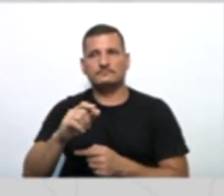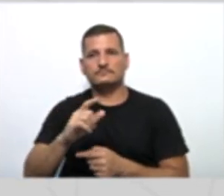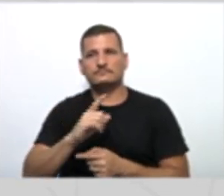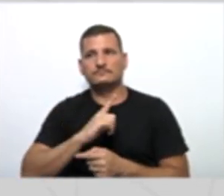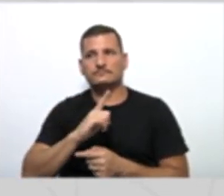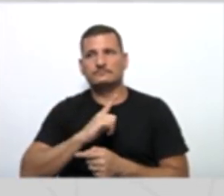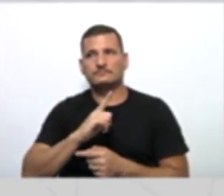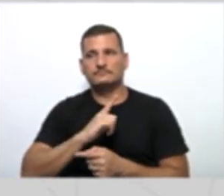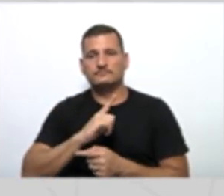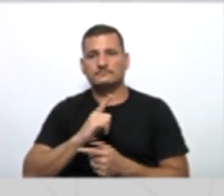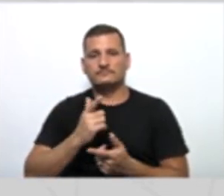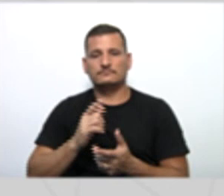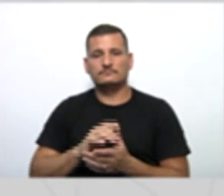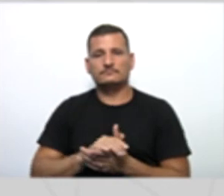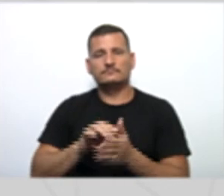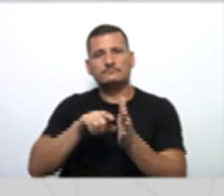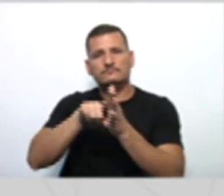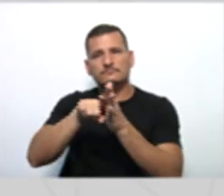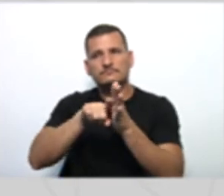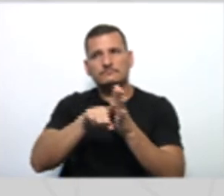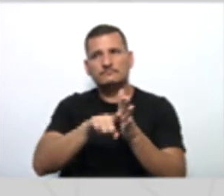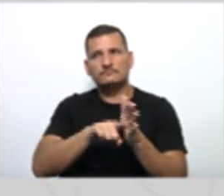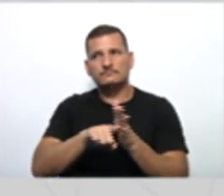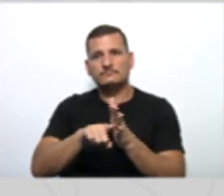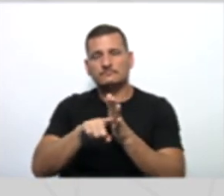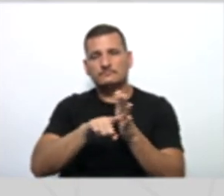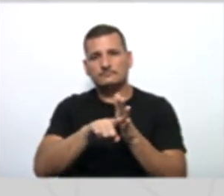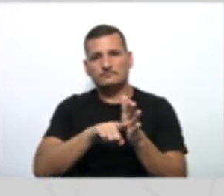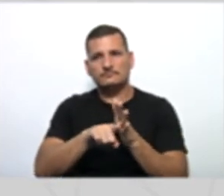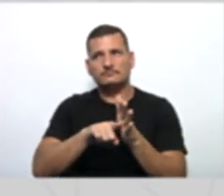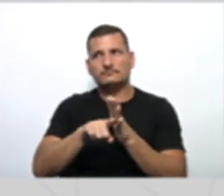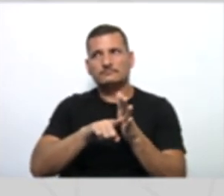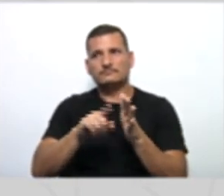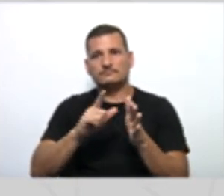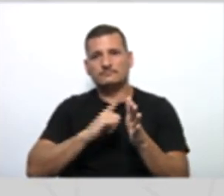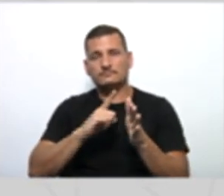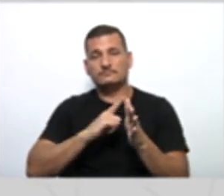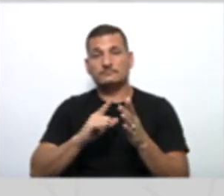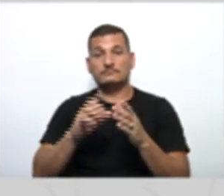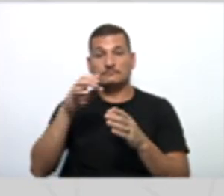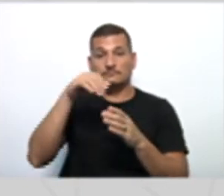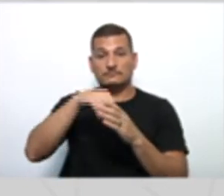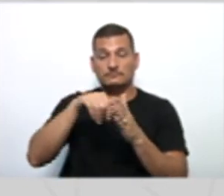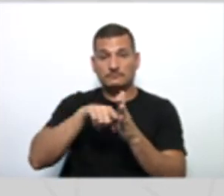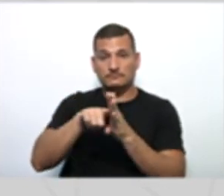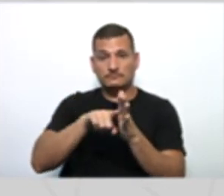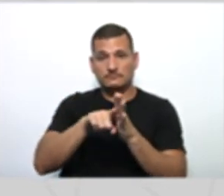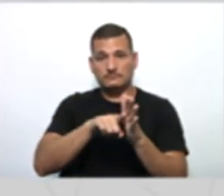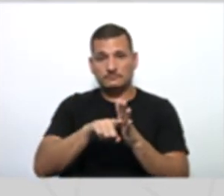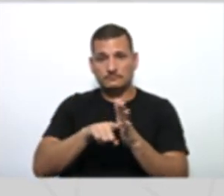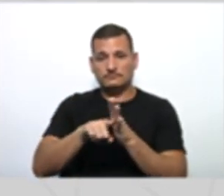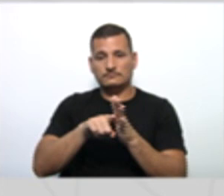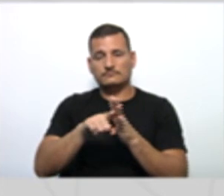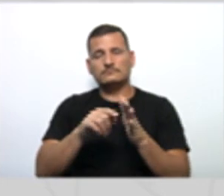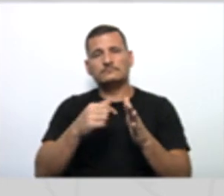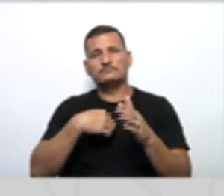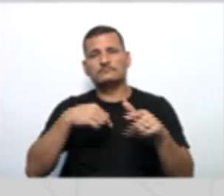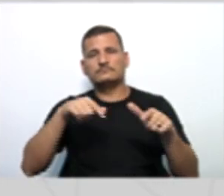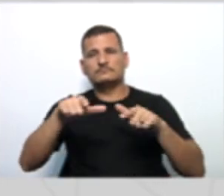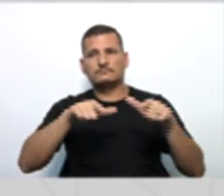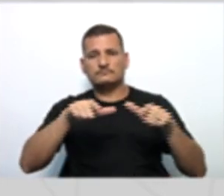monografia, a gente vai fazer uma pesquisa de campo, e dentro dessa pesquisa de campo, eu vou trabalhar com um tema